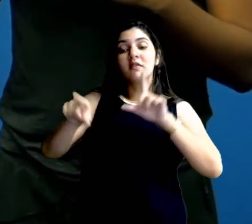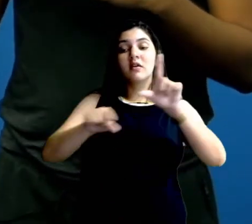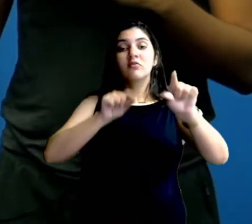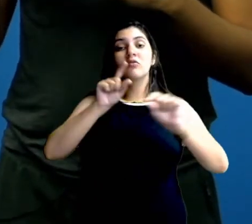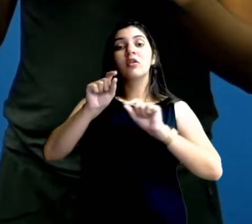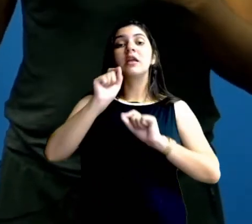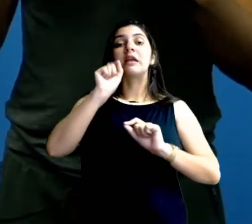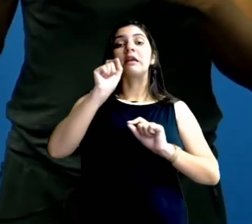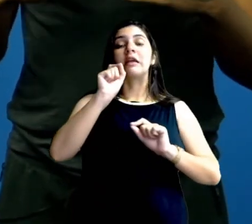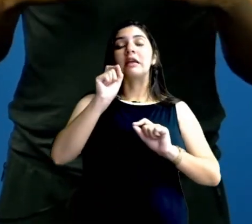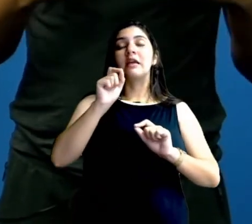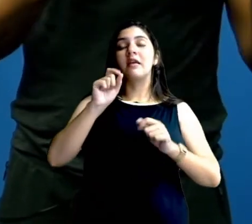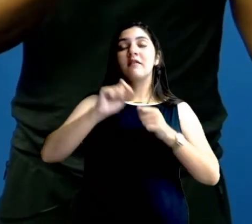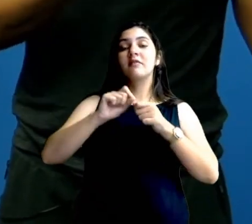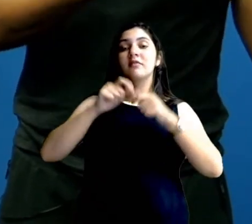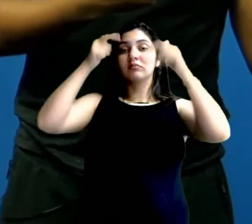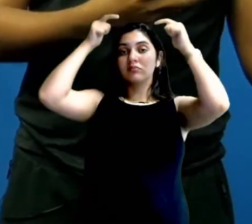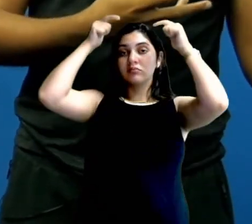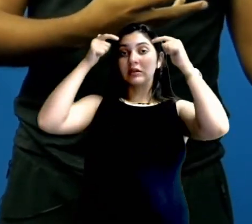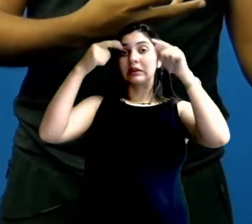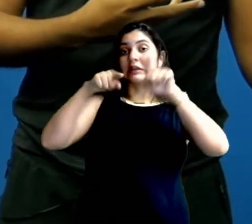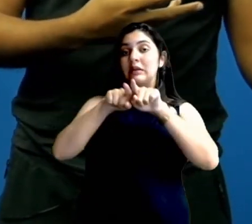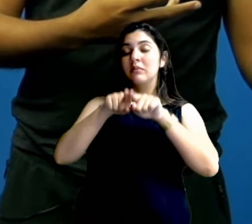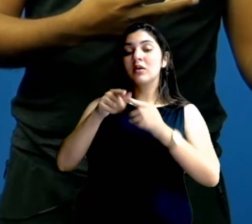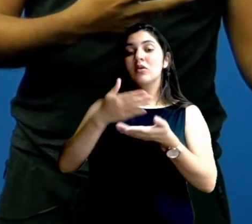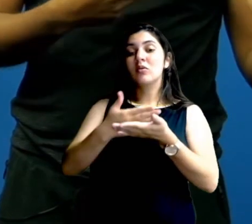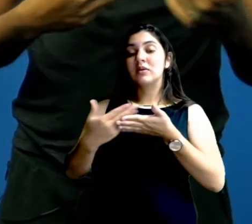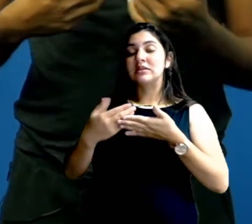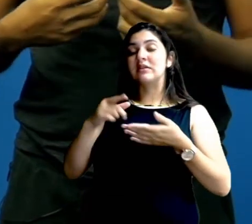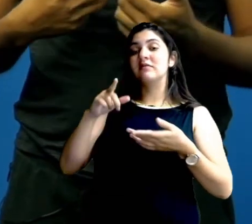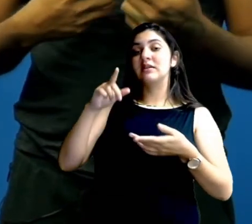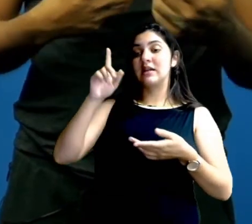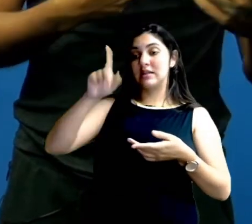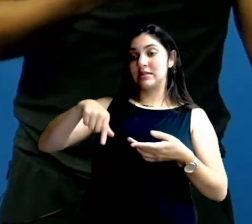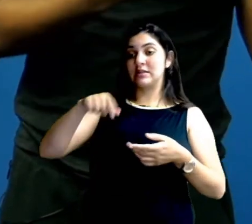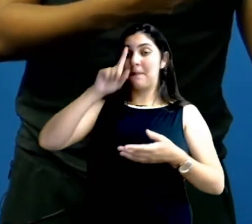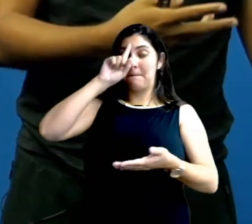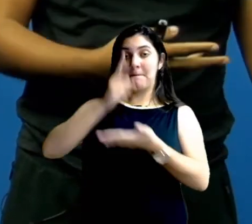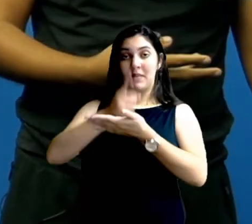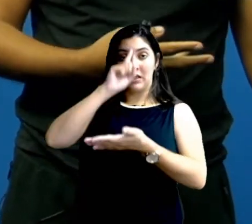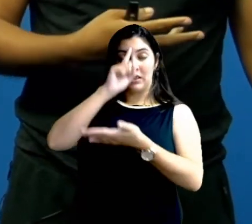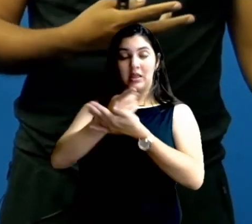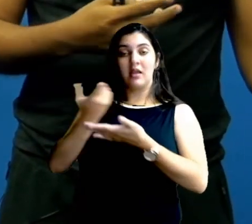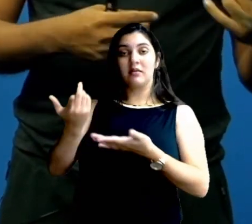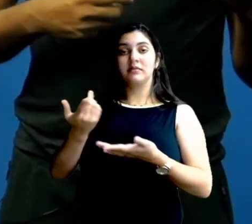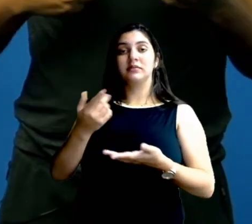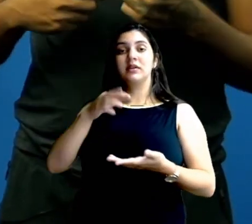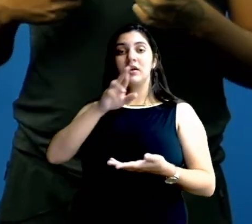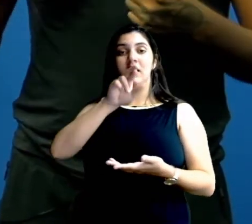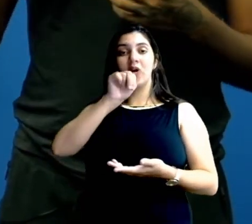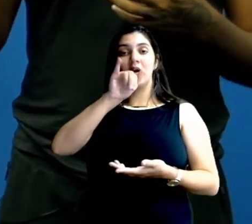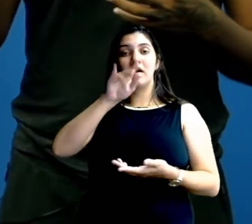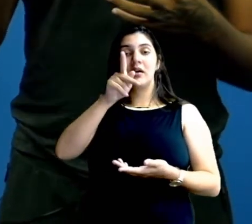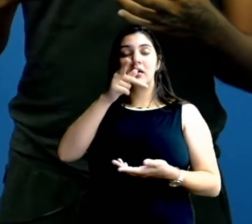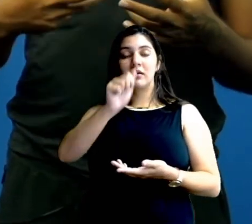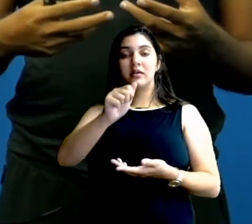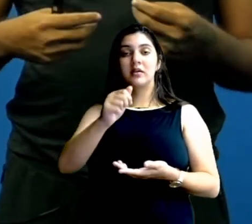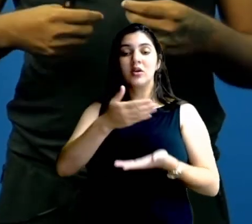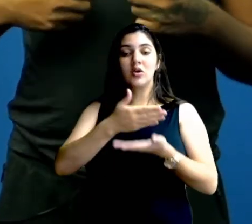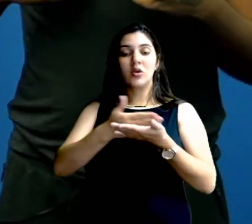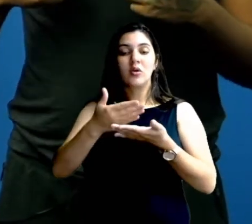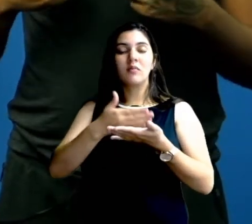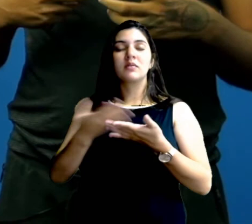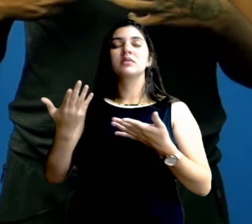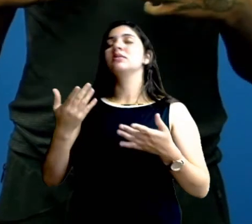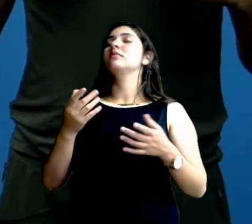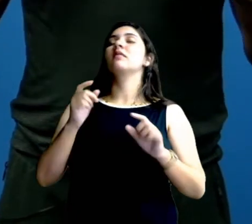iria reinar e até mesmo elas começaram a reinar nesses no reino de Kush que era conhecido com mais um e rainhas tá E ela era muito bela e